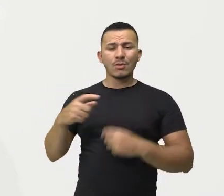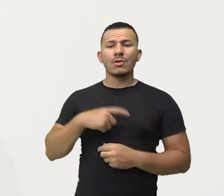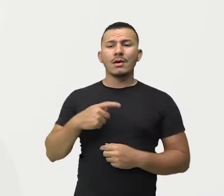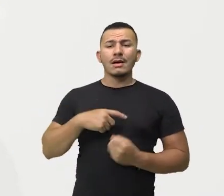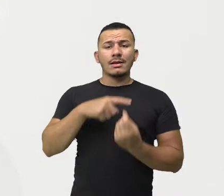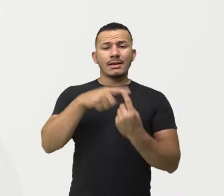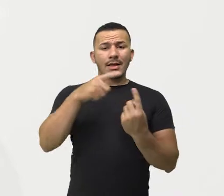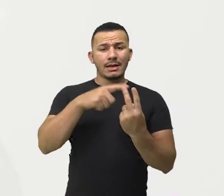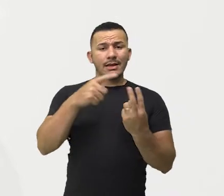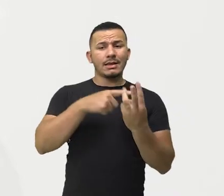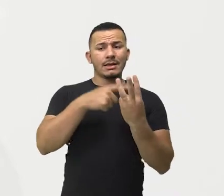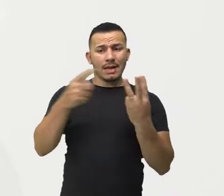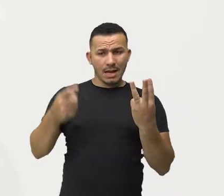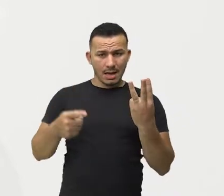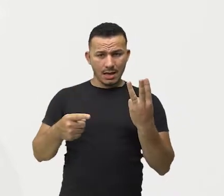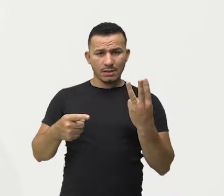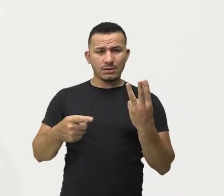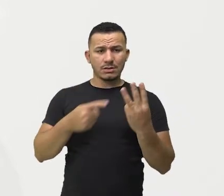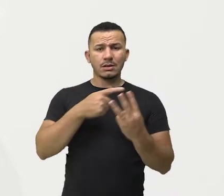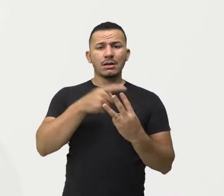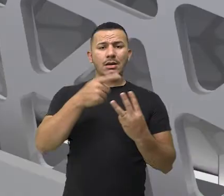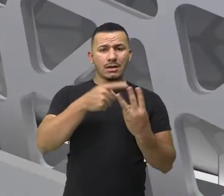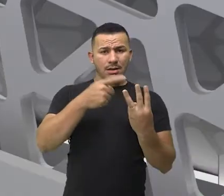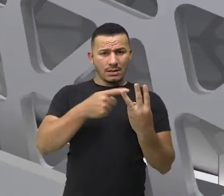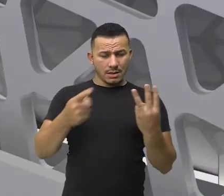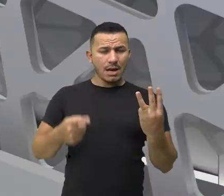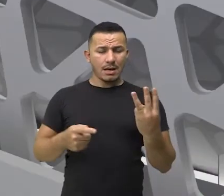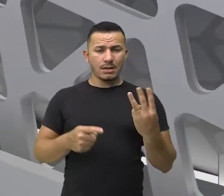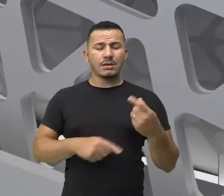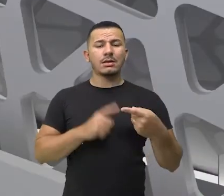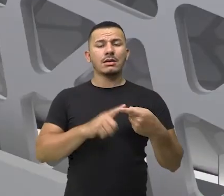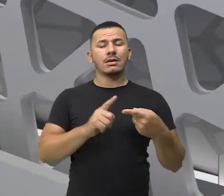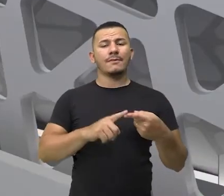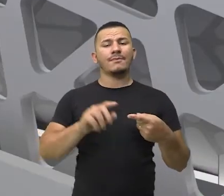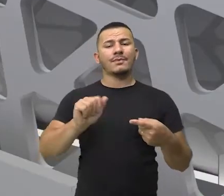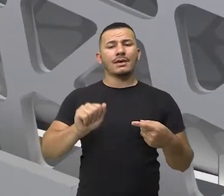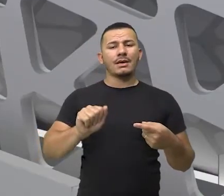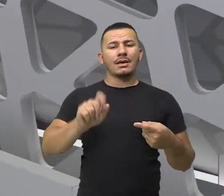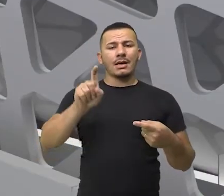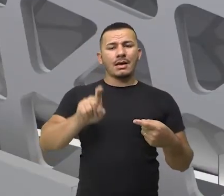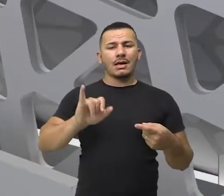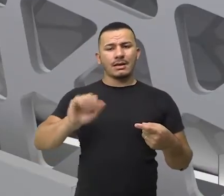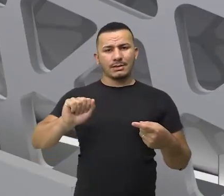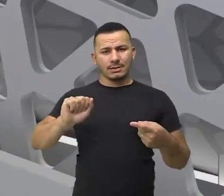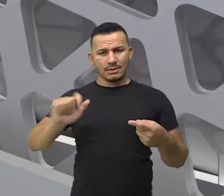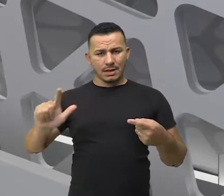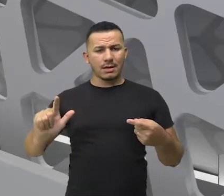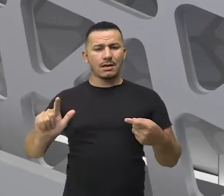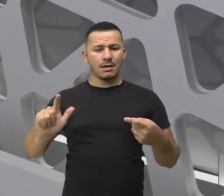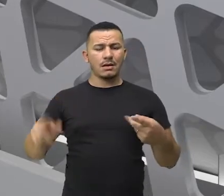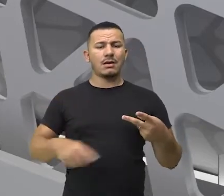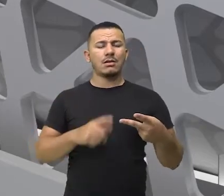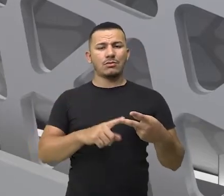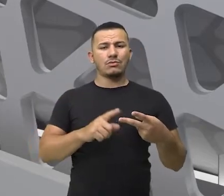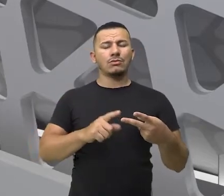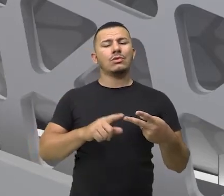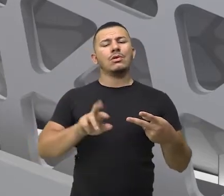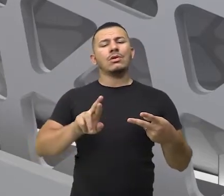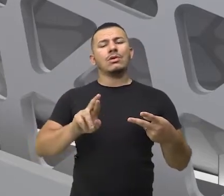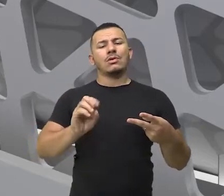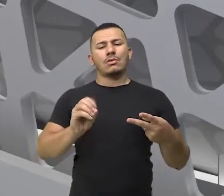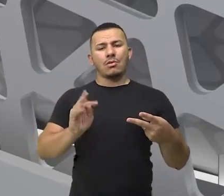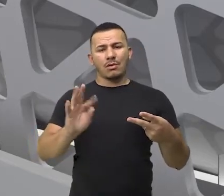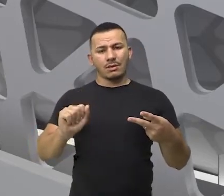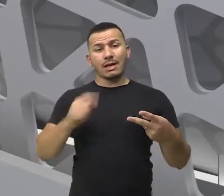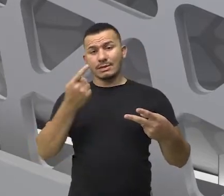3 casos de simetria, certo? A axial, certo? A simetria por